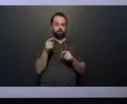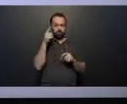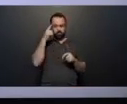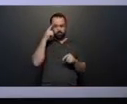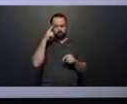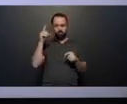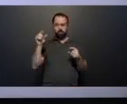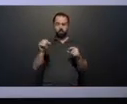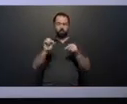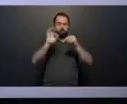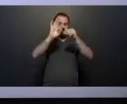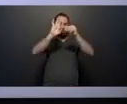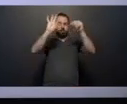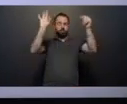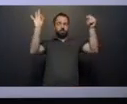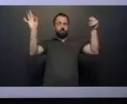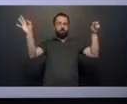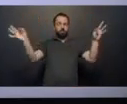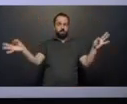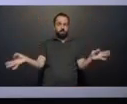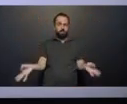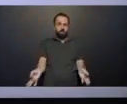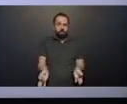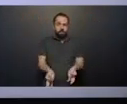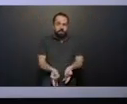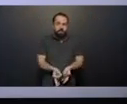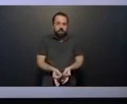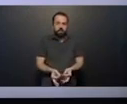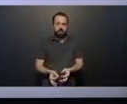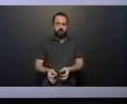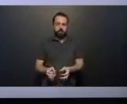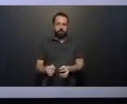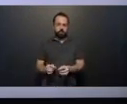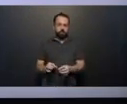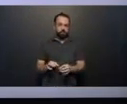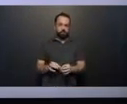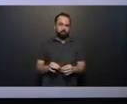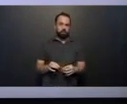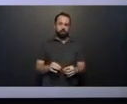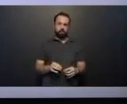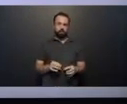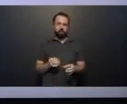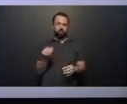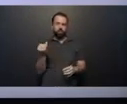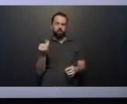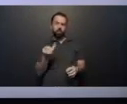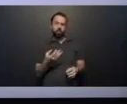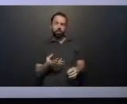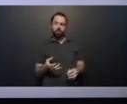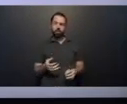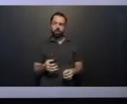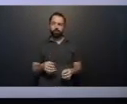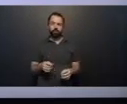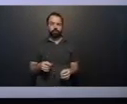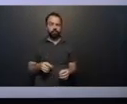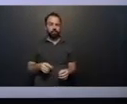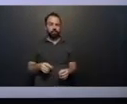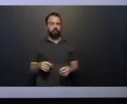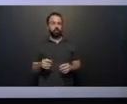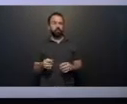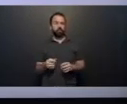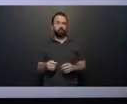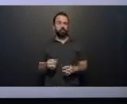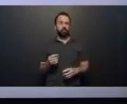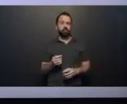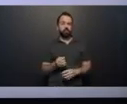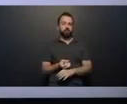dessa circunferência, né, seria a medida dela. Imaginem, por exemplo, que temos aí um canteiro